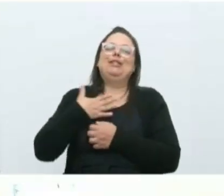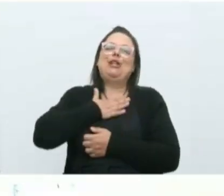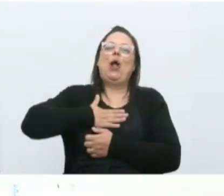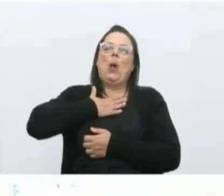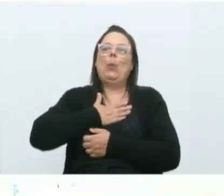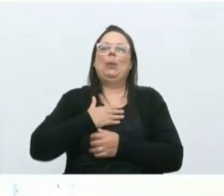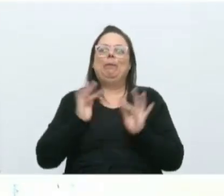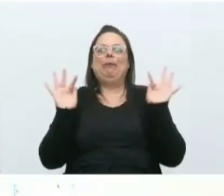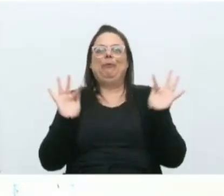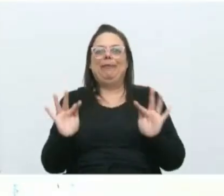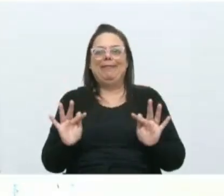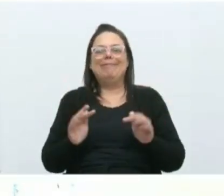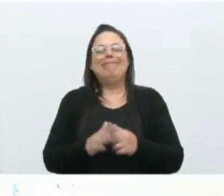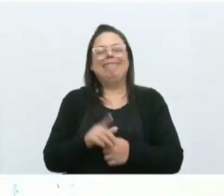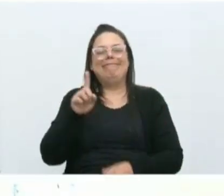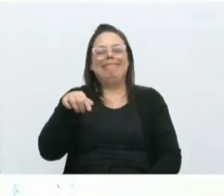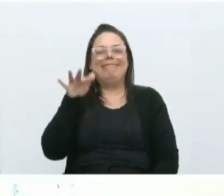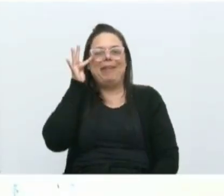Flávio?